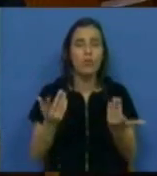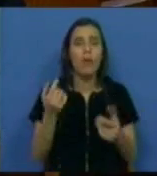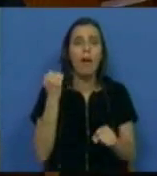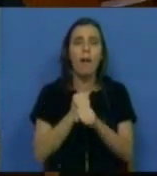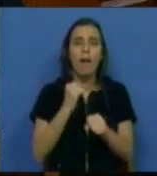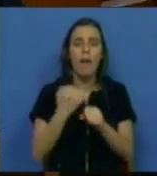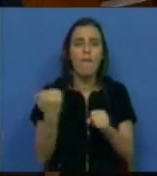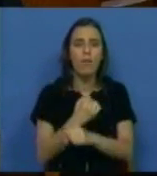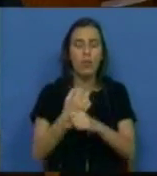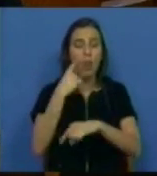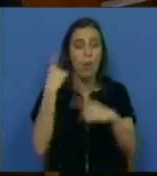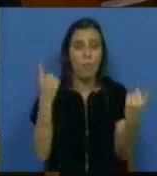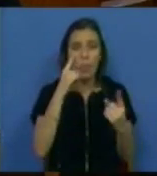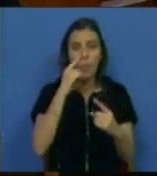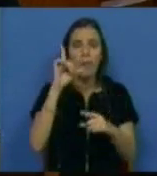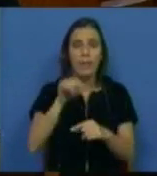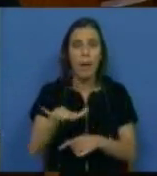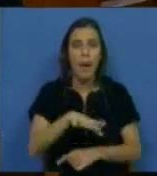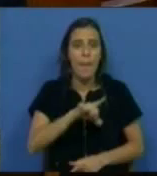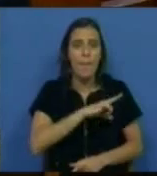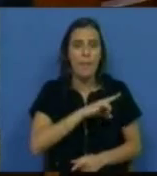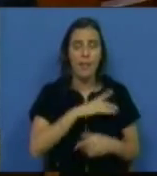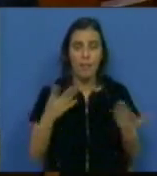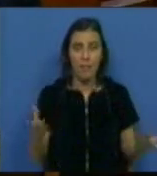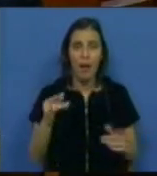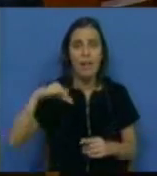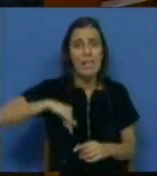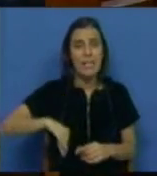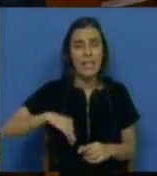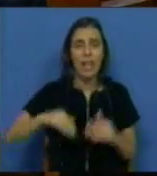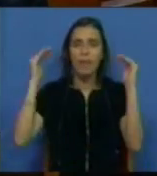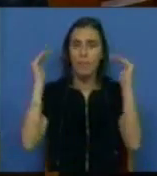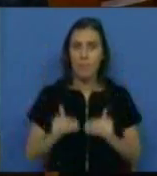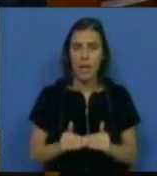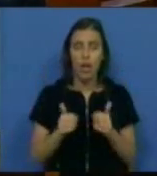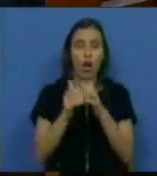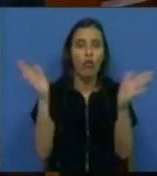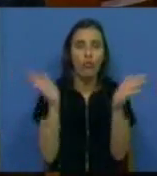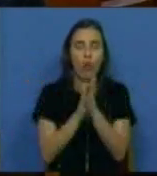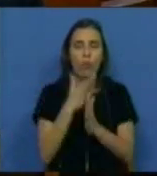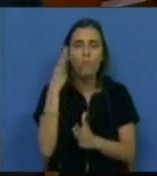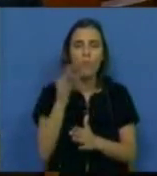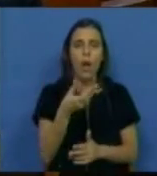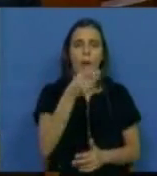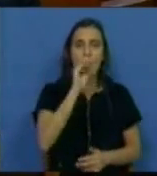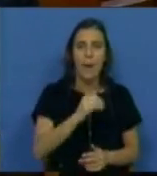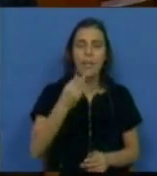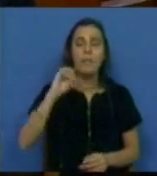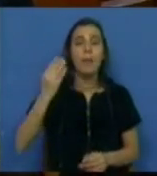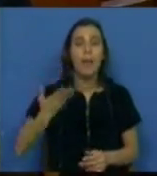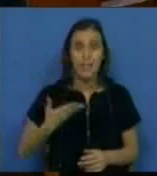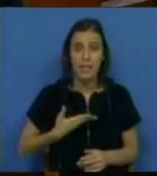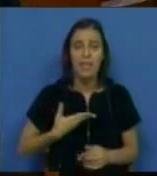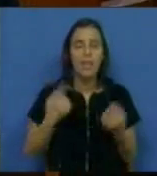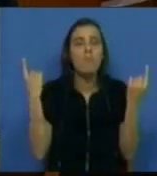os trabalhadores da função pública, mas também do setor privado, que veem os seus salários diminuídos, para todos, PS e